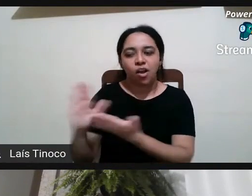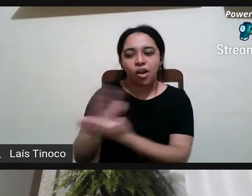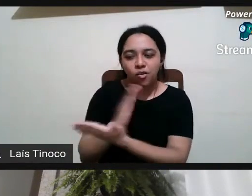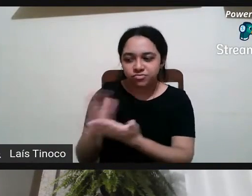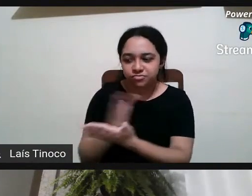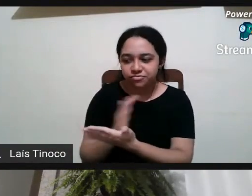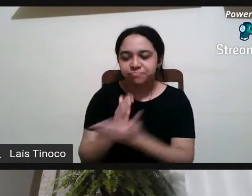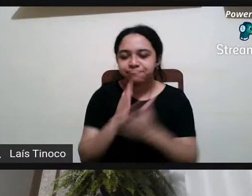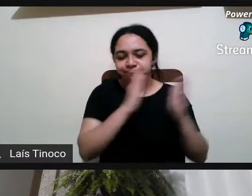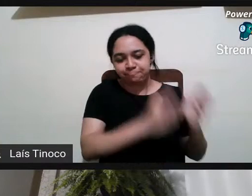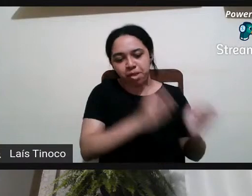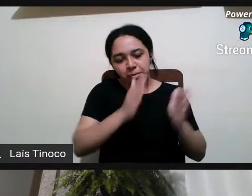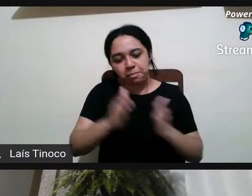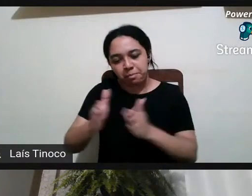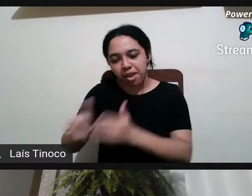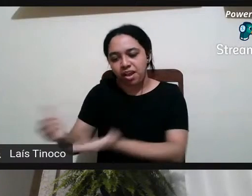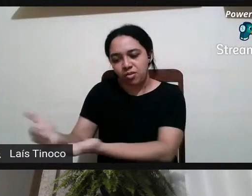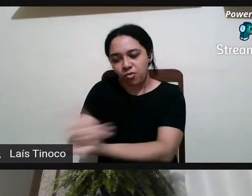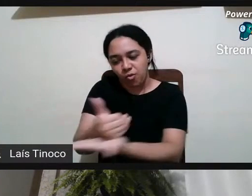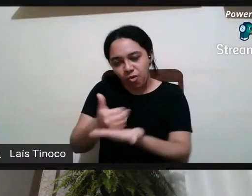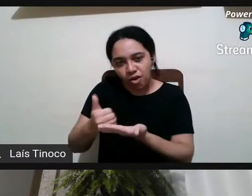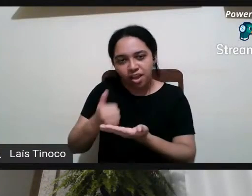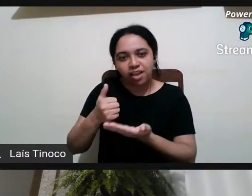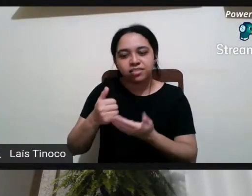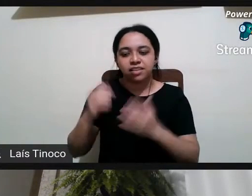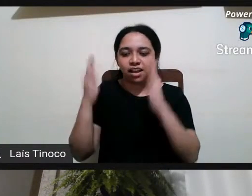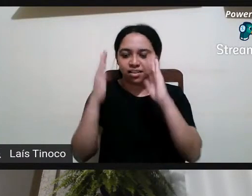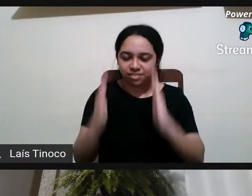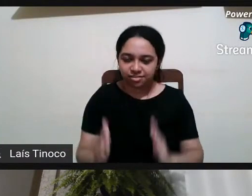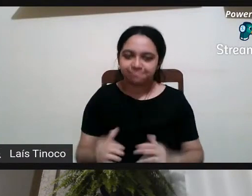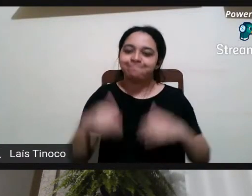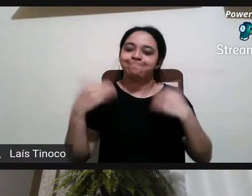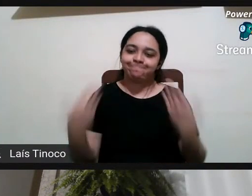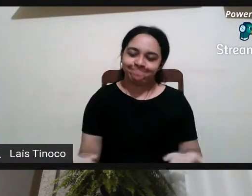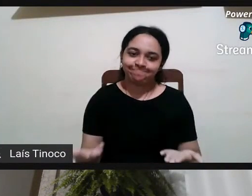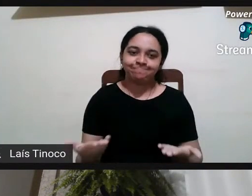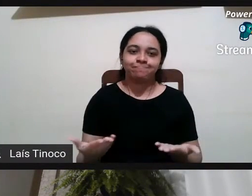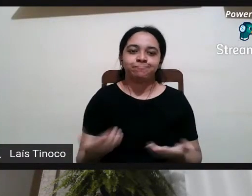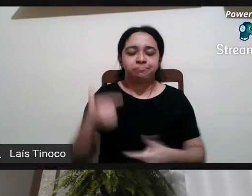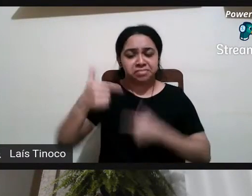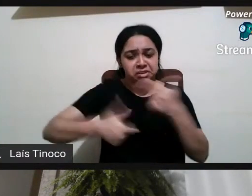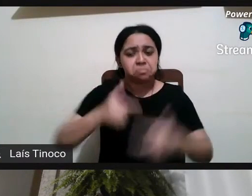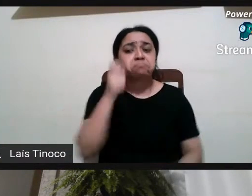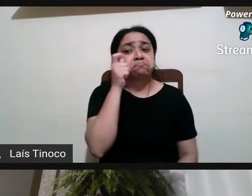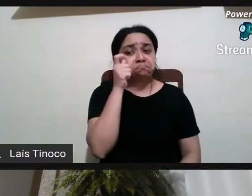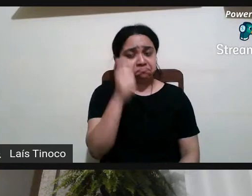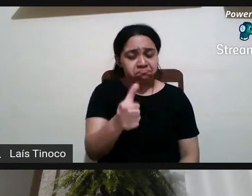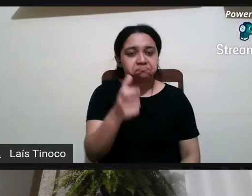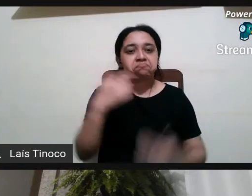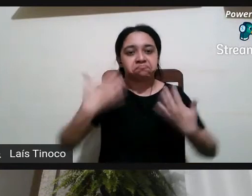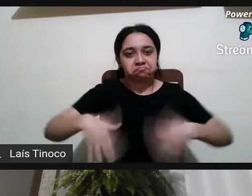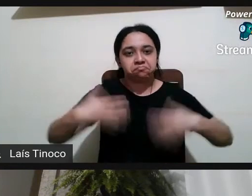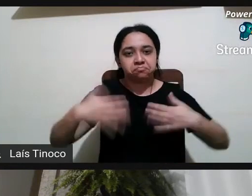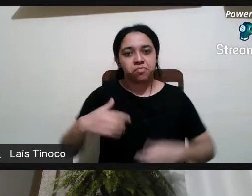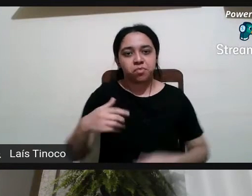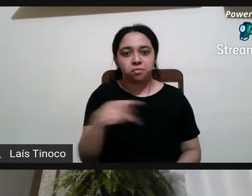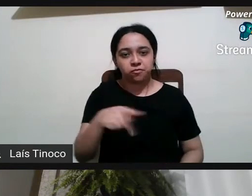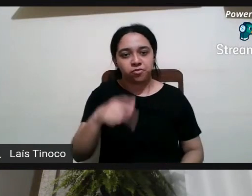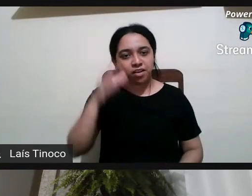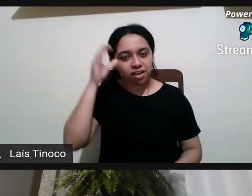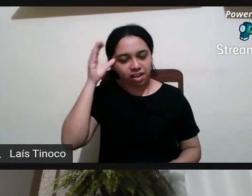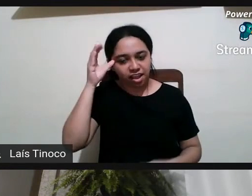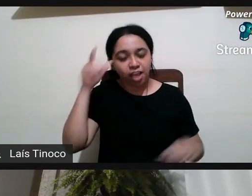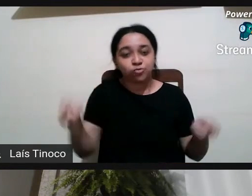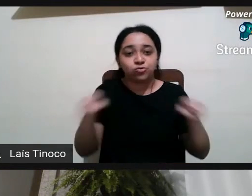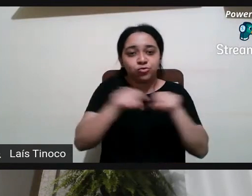alguns procedimentos de coleta, de análise, enfim. Então, trabalho interessantíssimo do professor Caio, em parceria com a professora